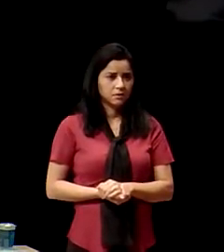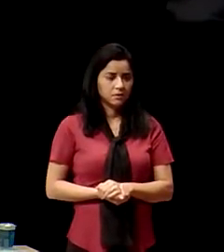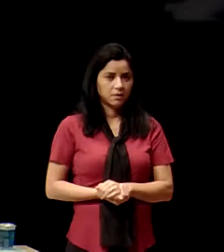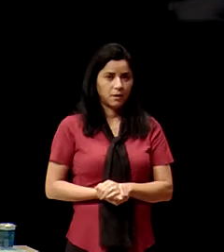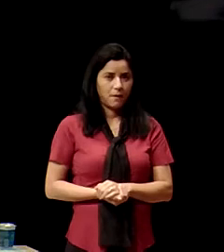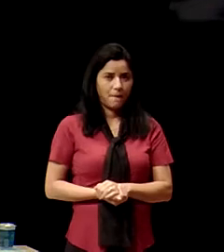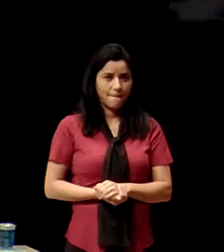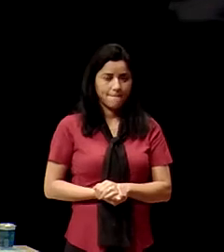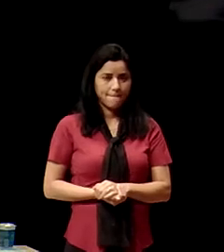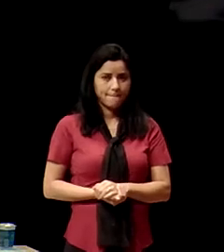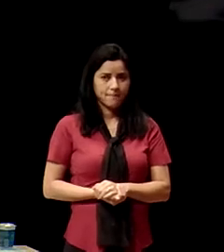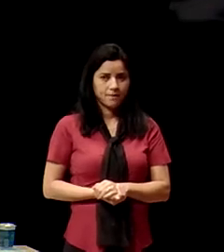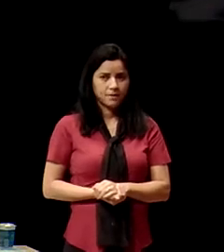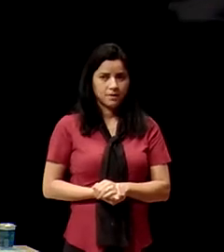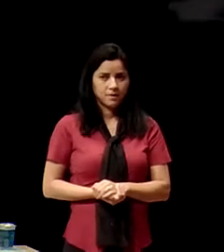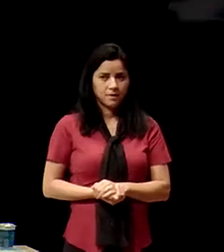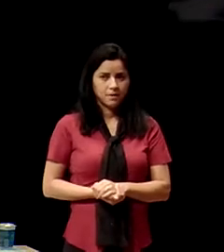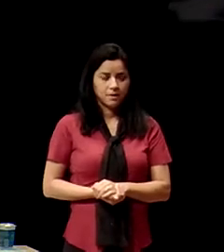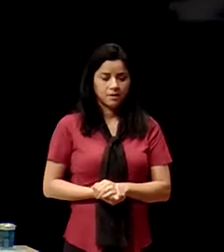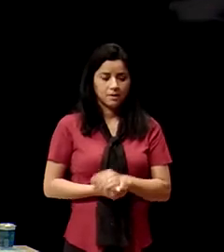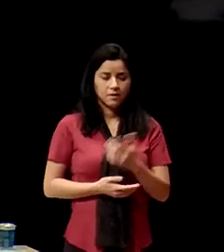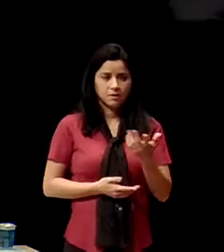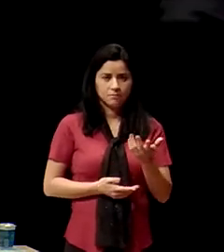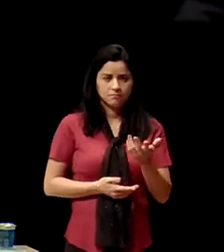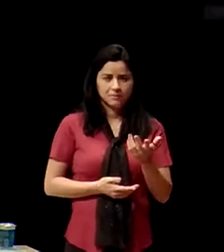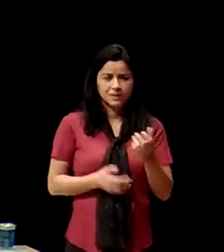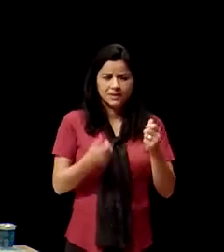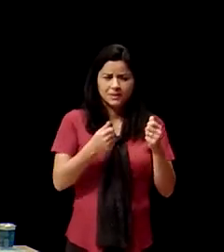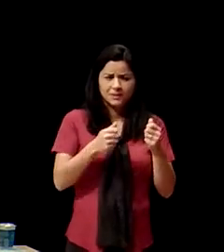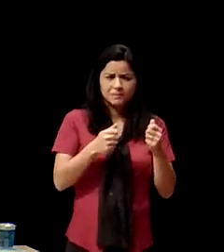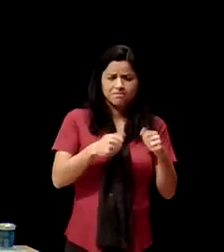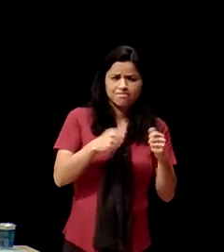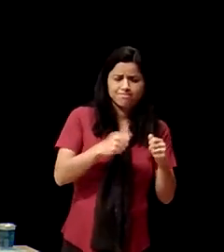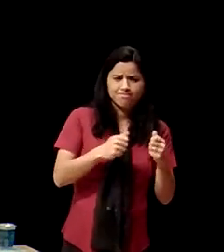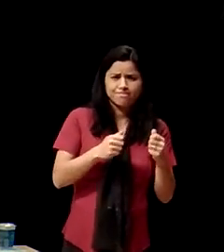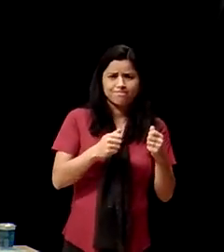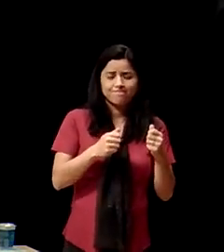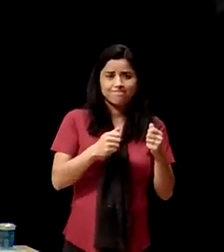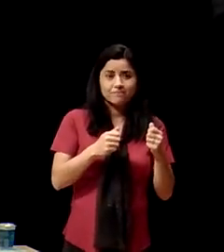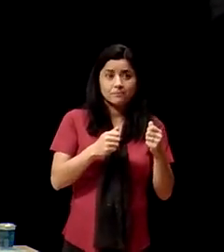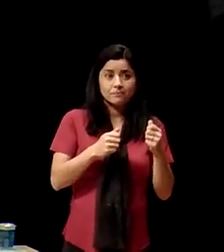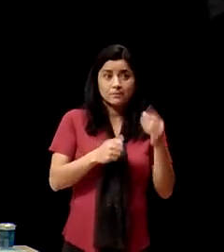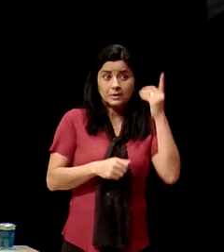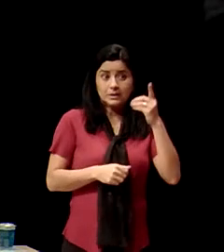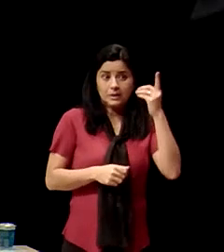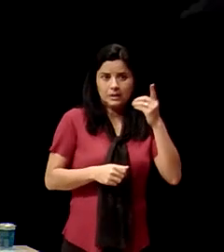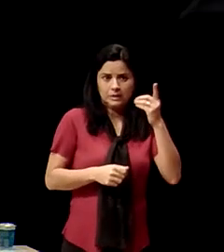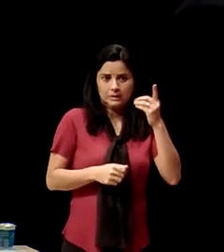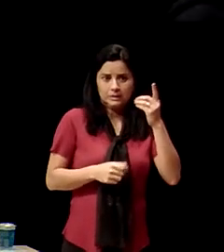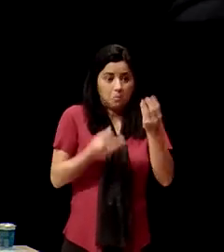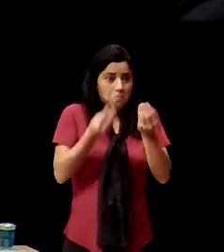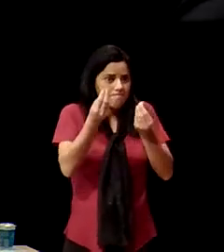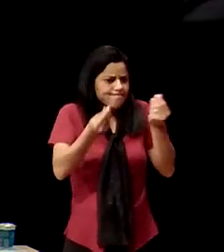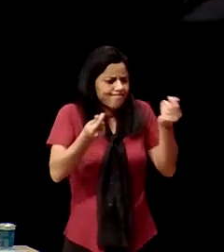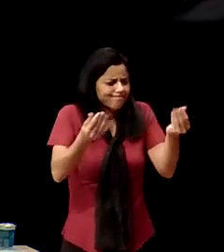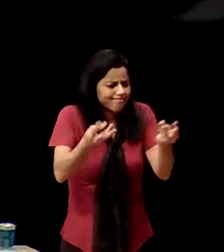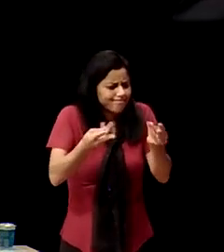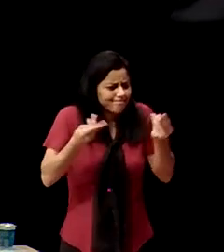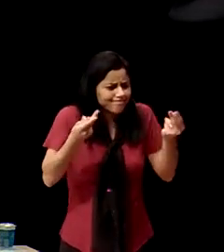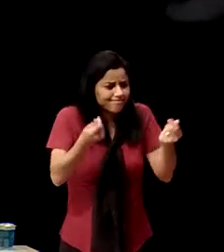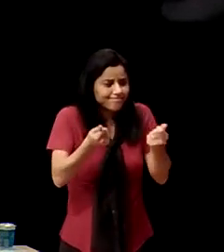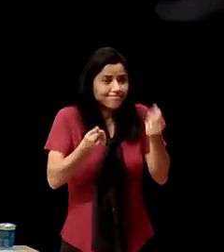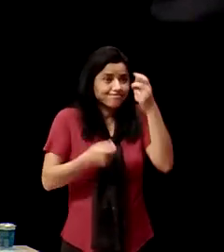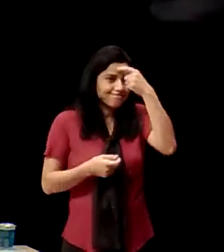sophisticated intellectual discourse. E precisa de um discurso sofisticado, um